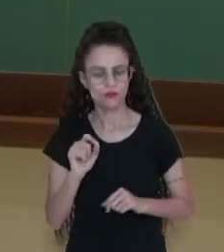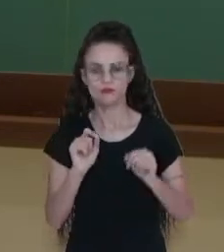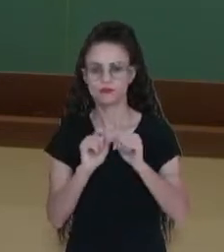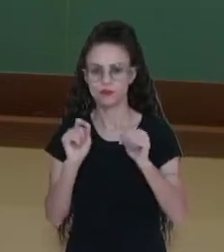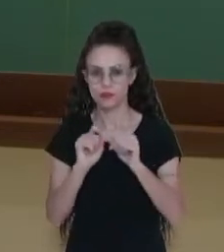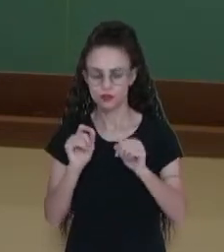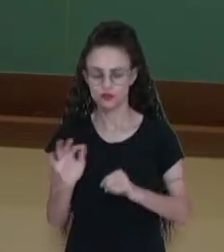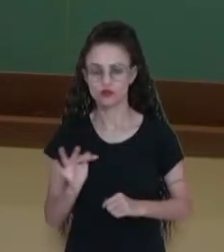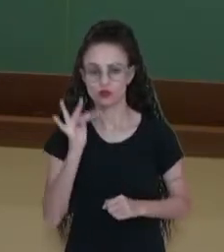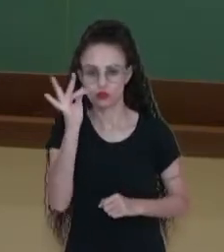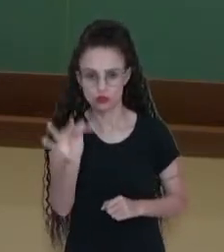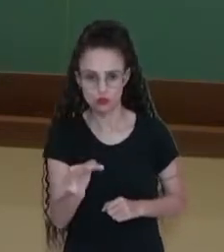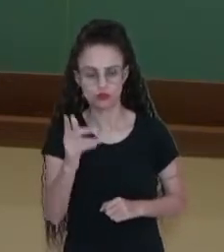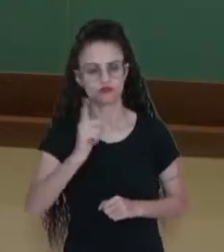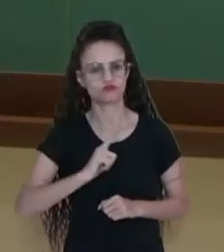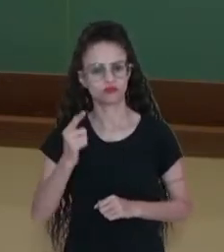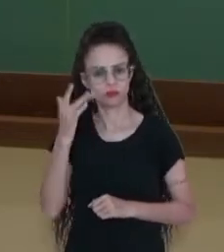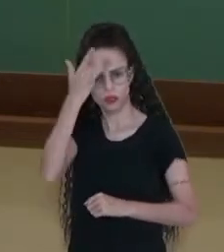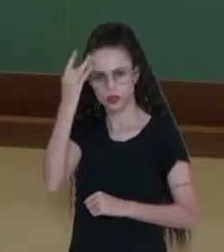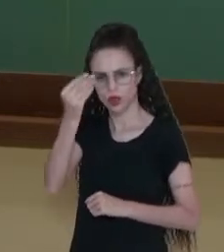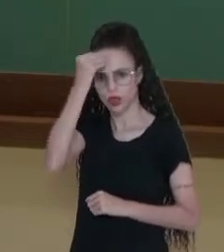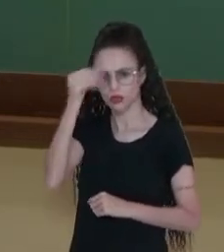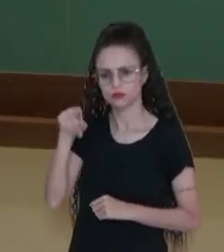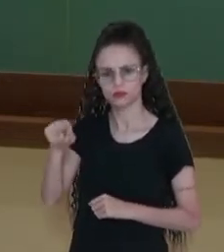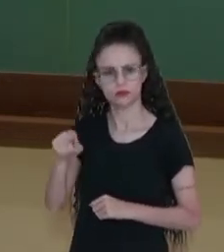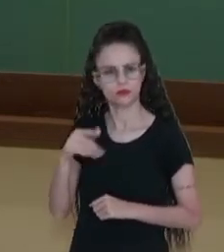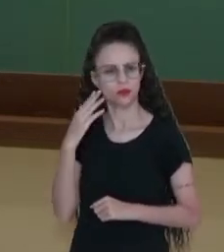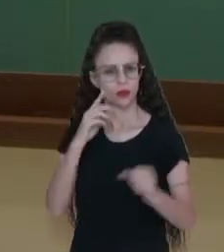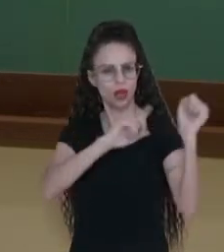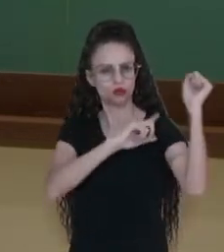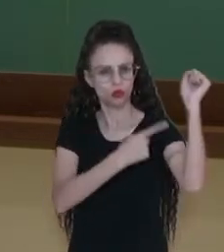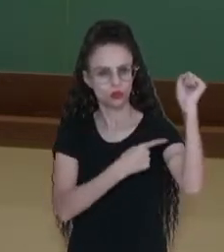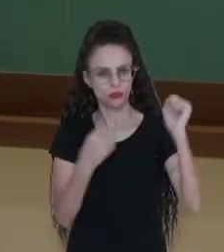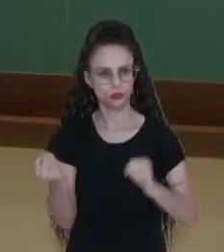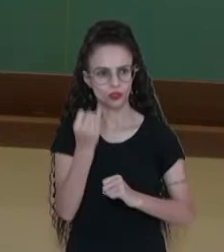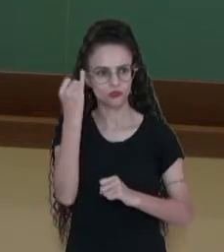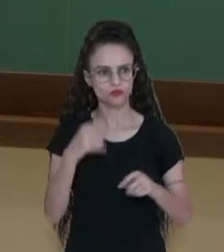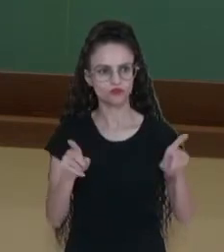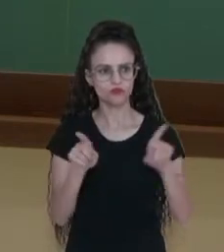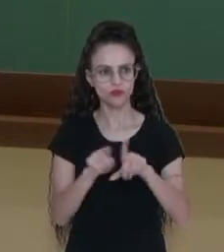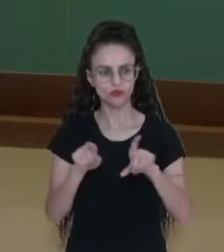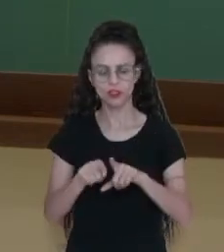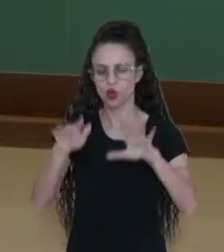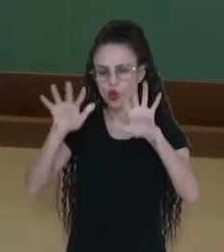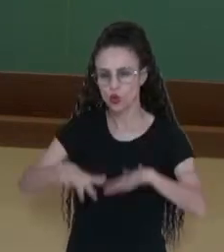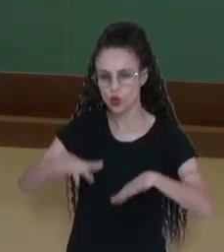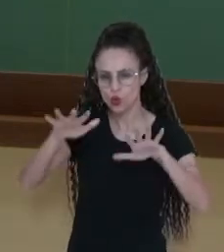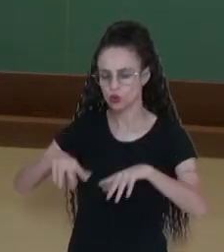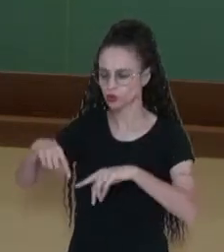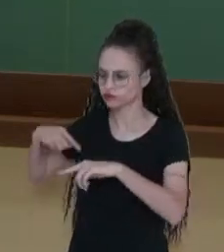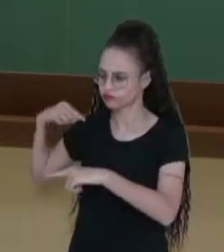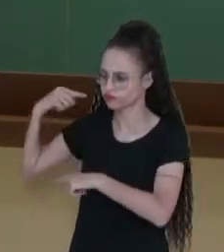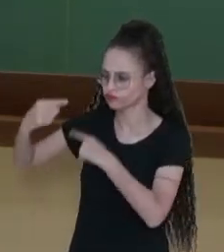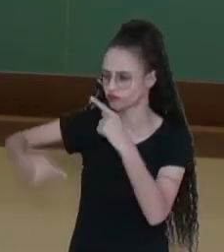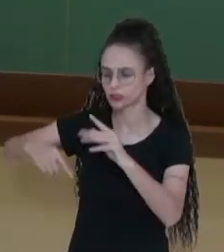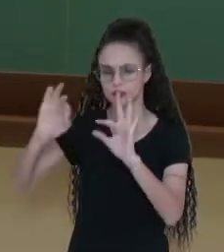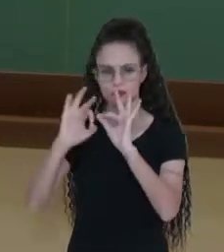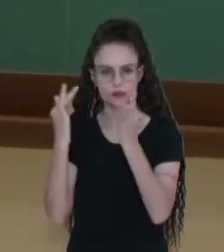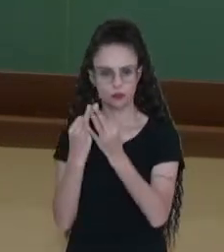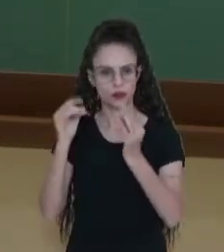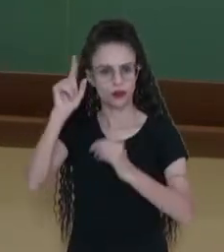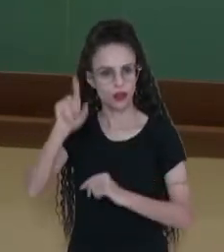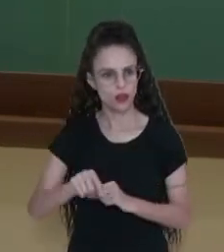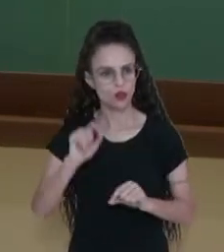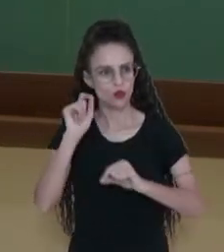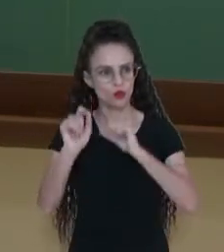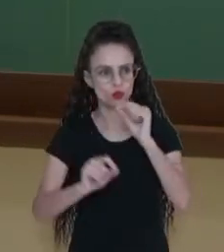o futuro reconhecesse o rosto daquele que foi uma grande autoridade. Eles tinham também o culto aos ancestrais. O culto aos ancestrais significa que eles